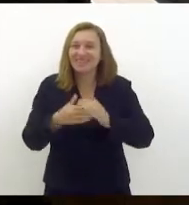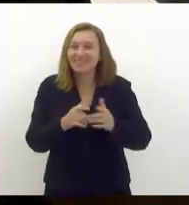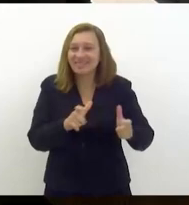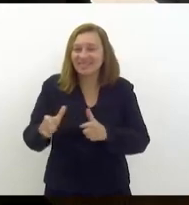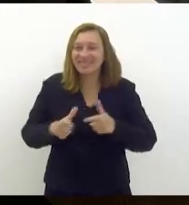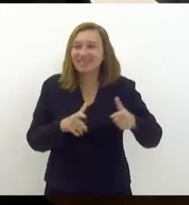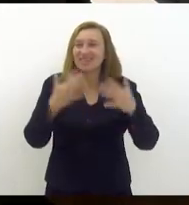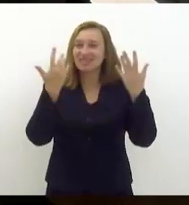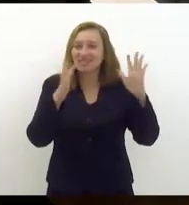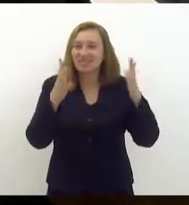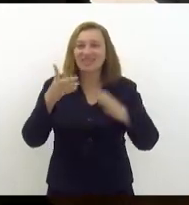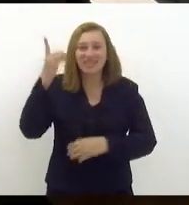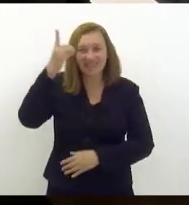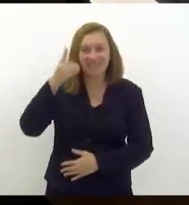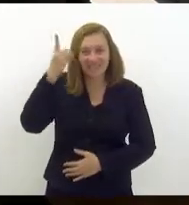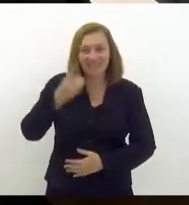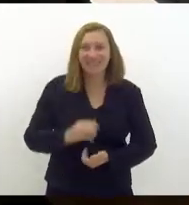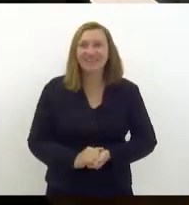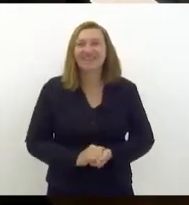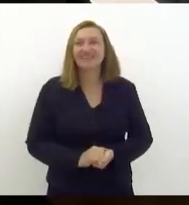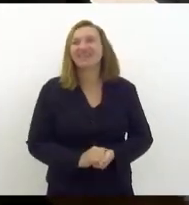Parabéns deputada